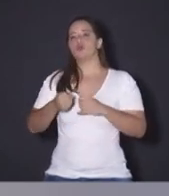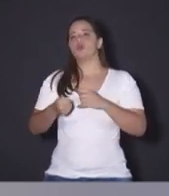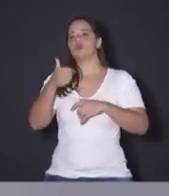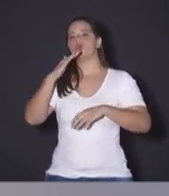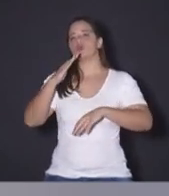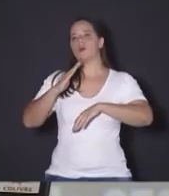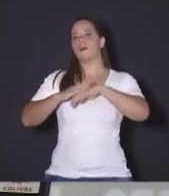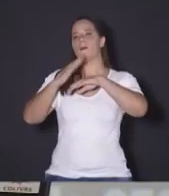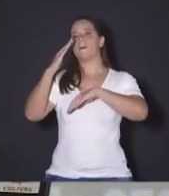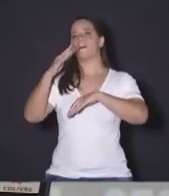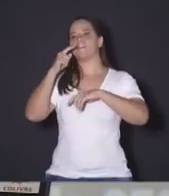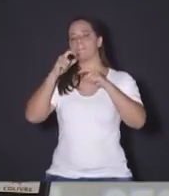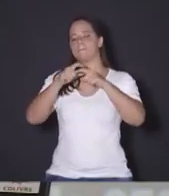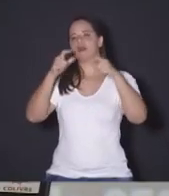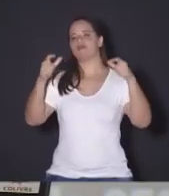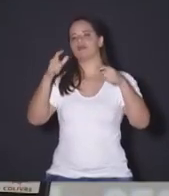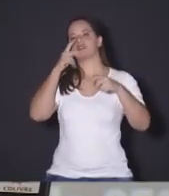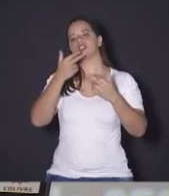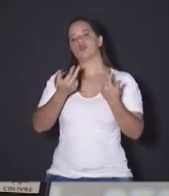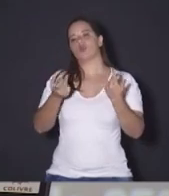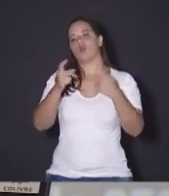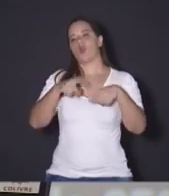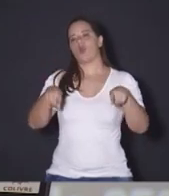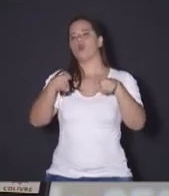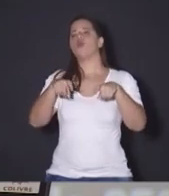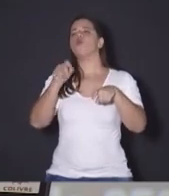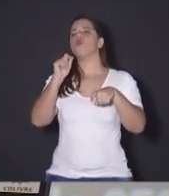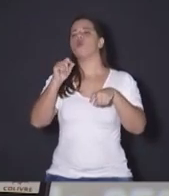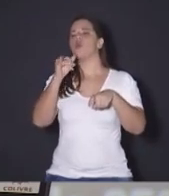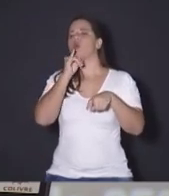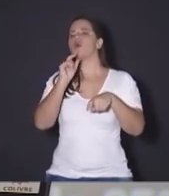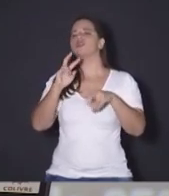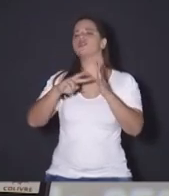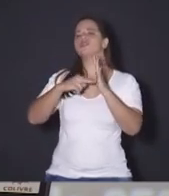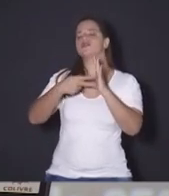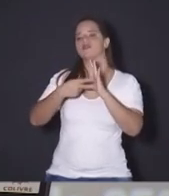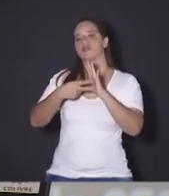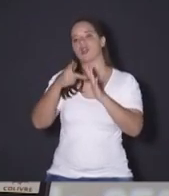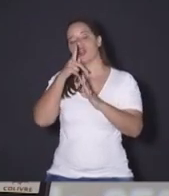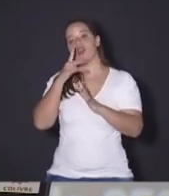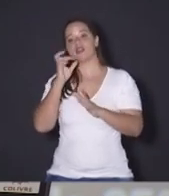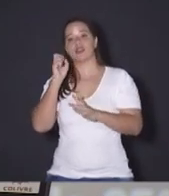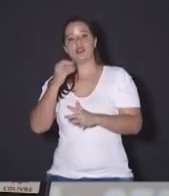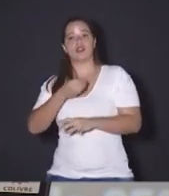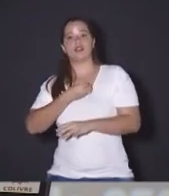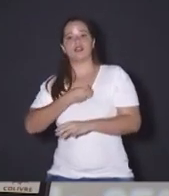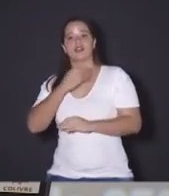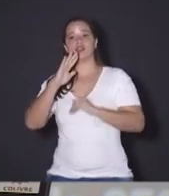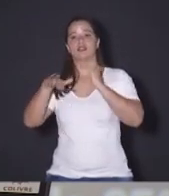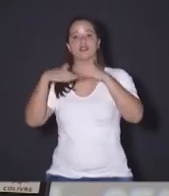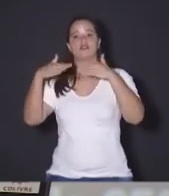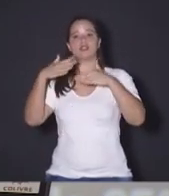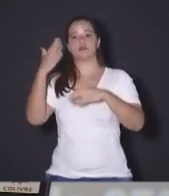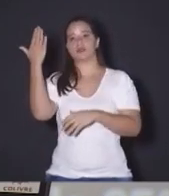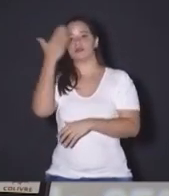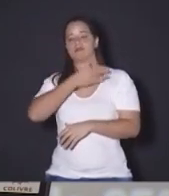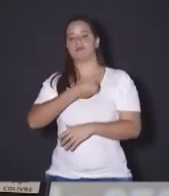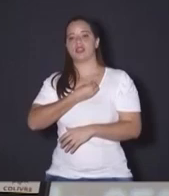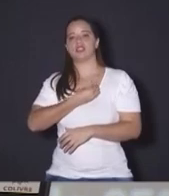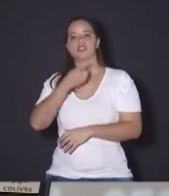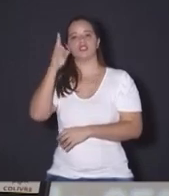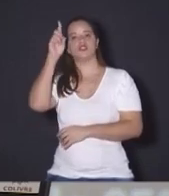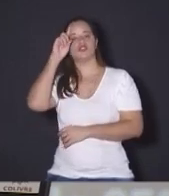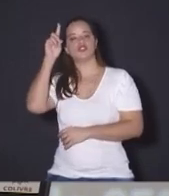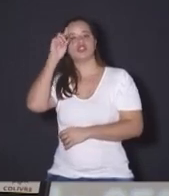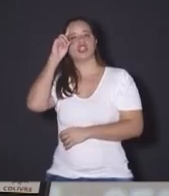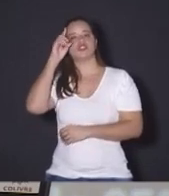bico tem se tornado a computação é o que significa isso significa que ela tá cada vez mais presente no nosso dia a